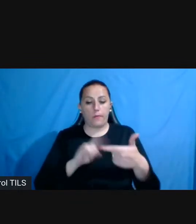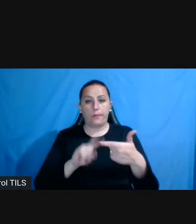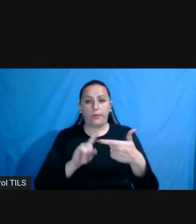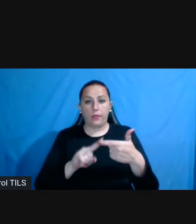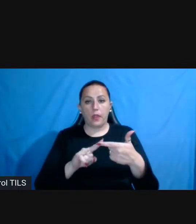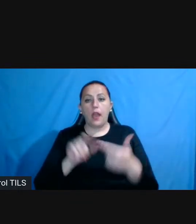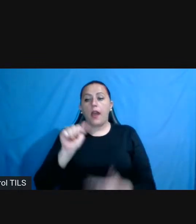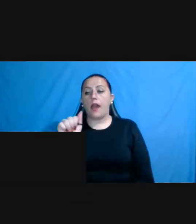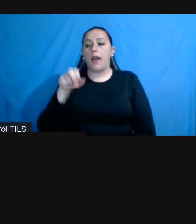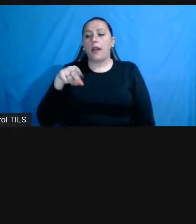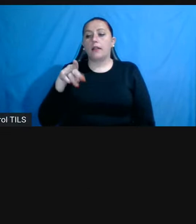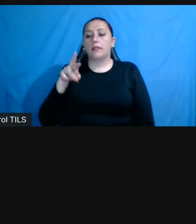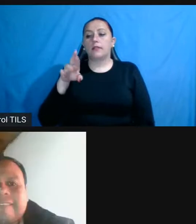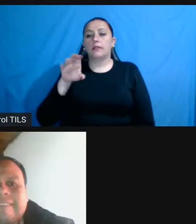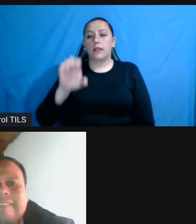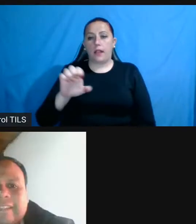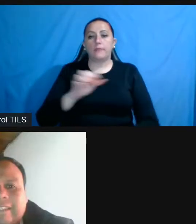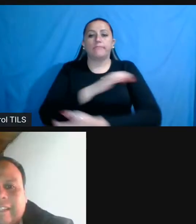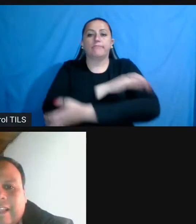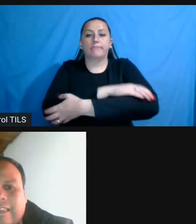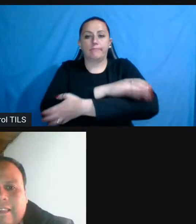Miquei.